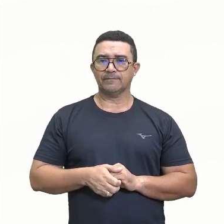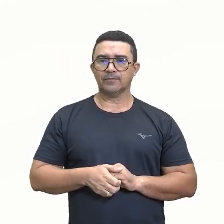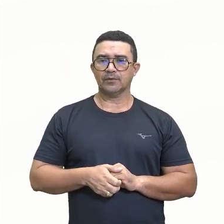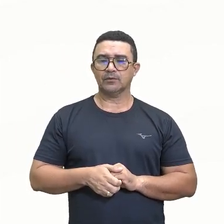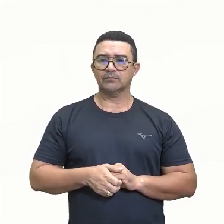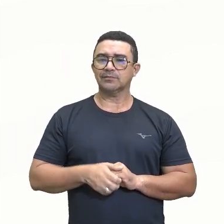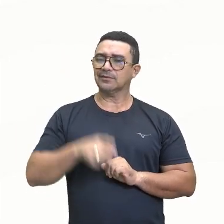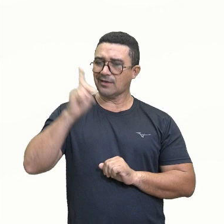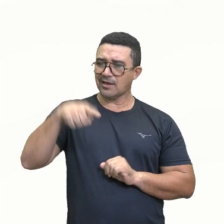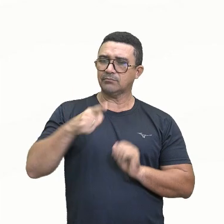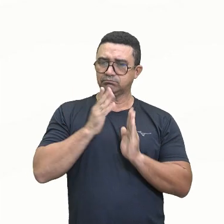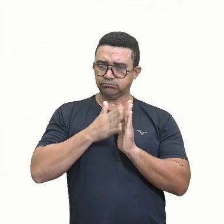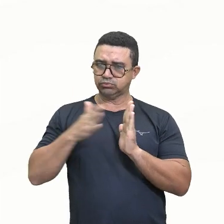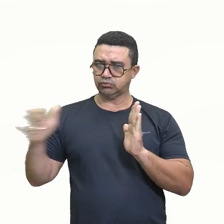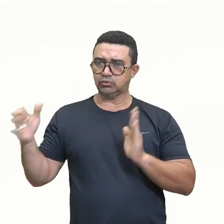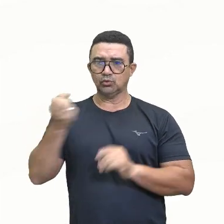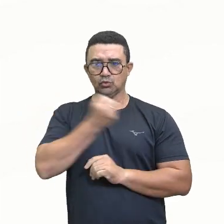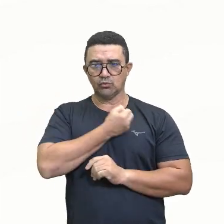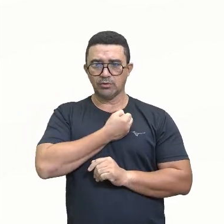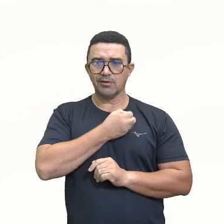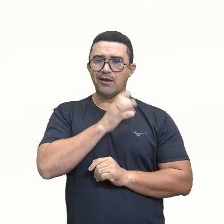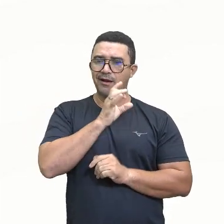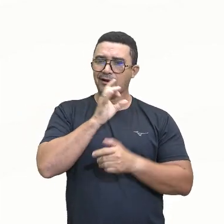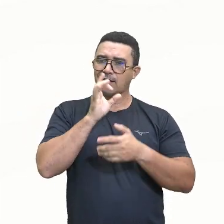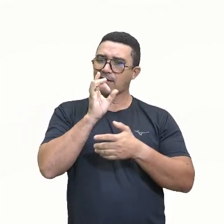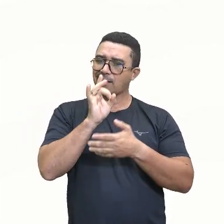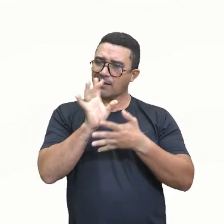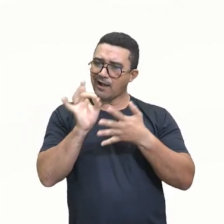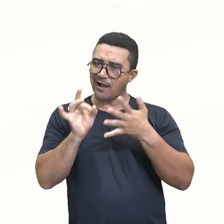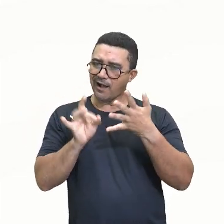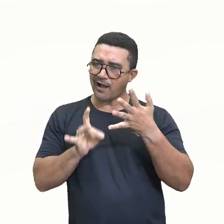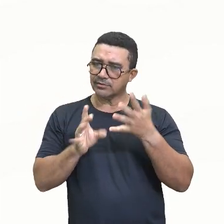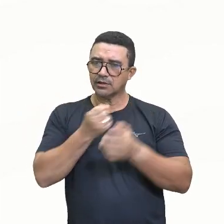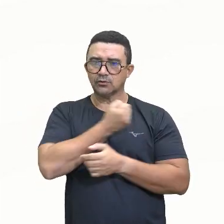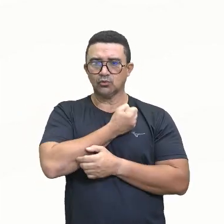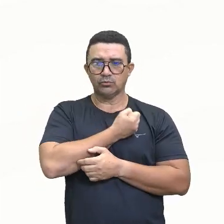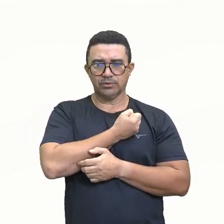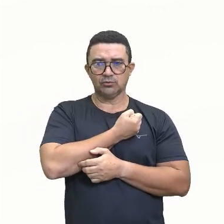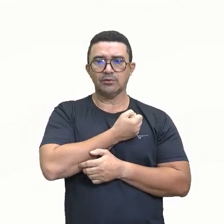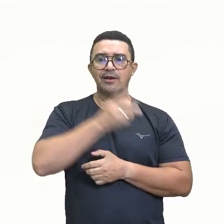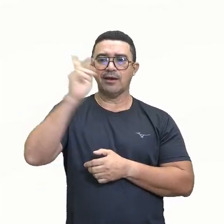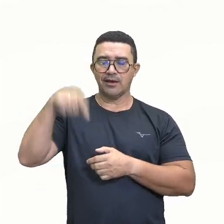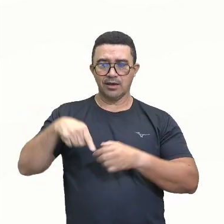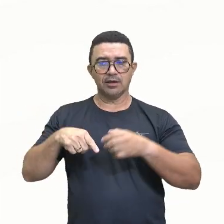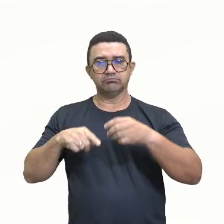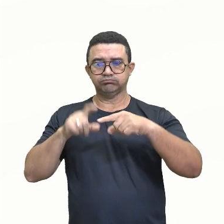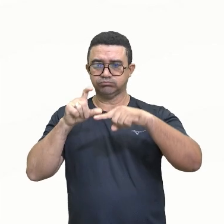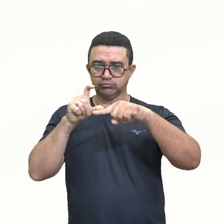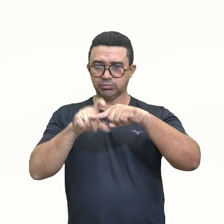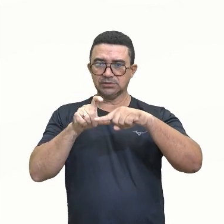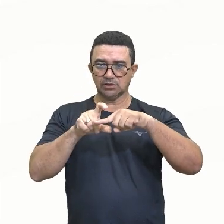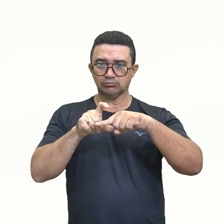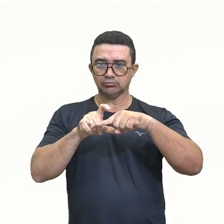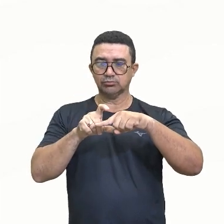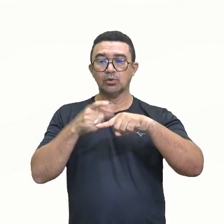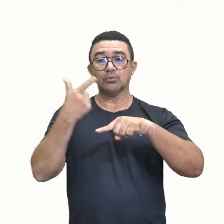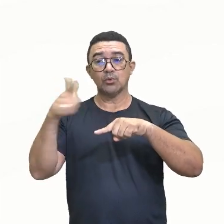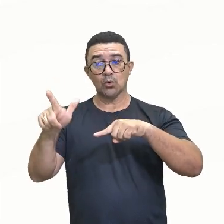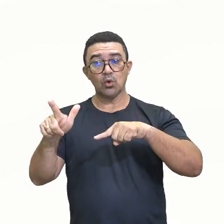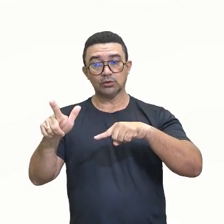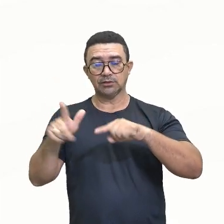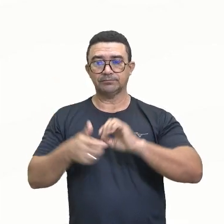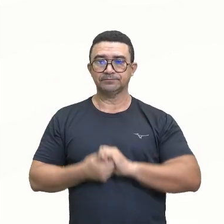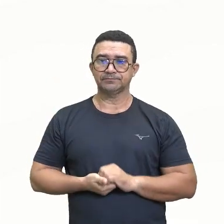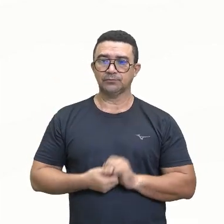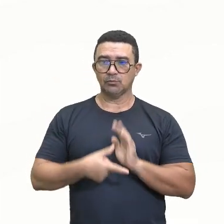uma sequência numérica em que cada termo, a partir do segundo, é o produto de uma razão pelo anterior. Então, se